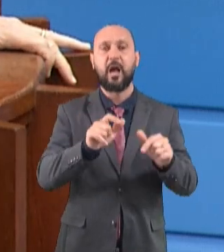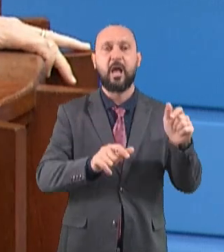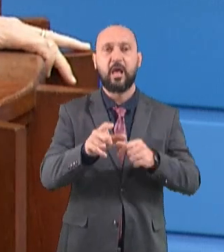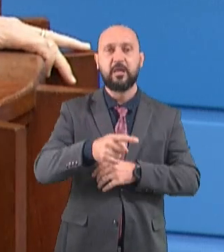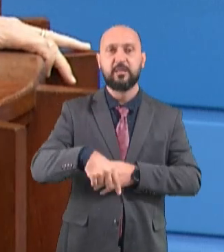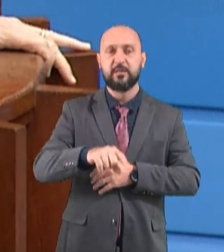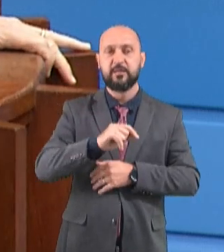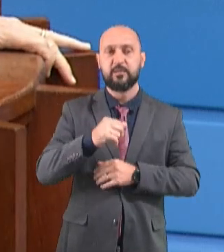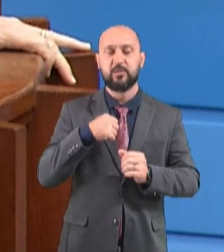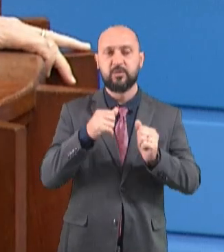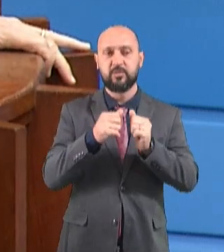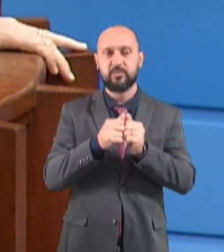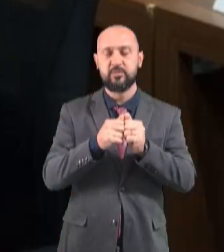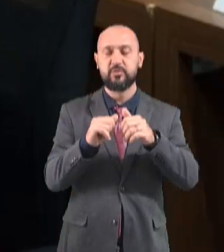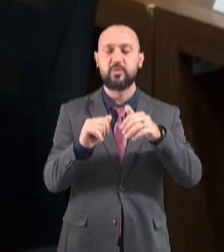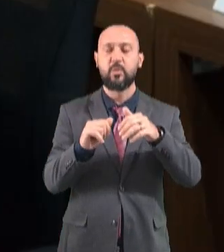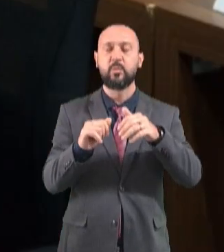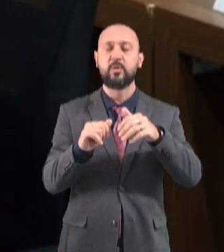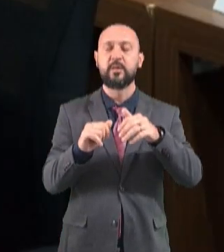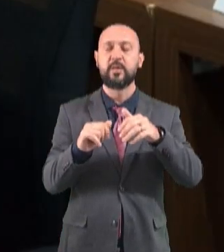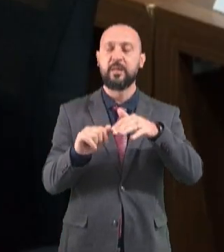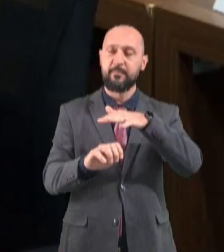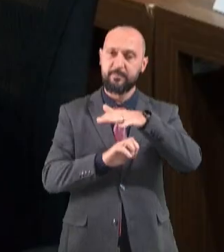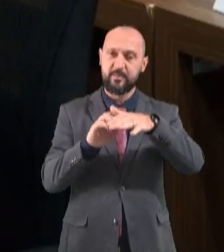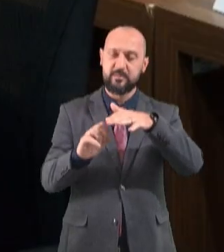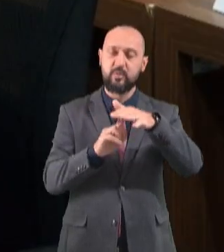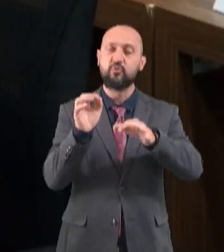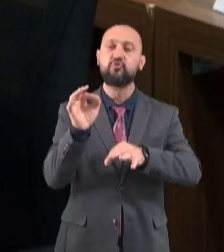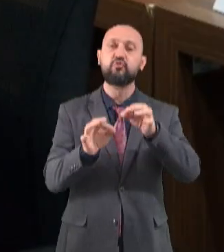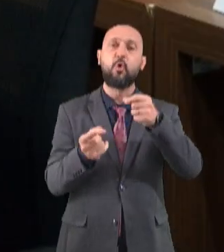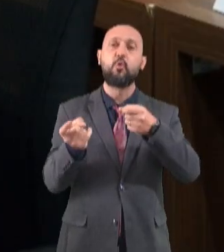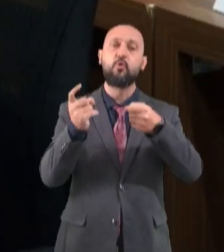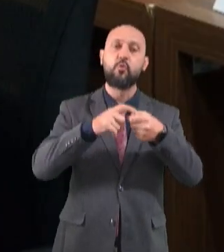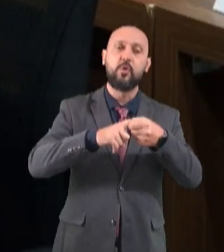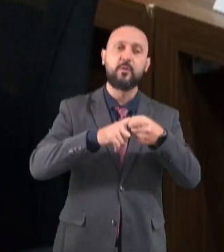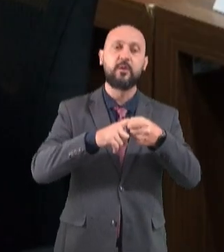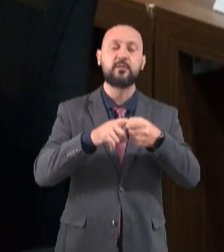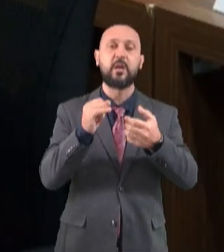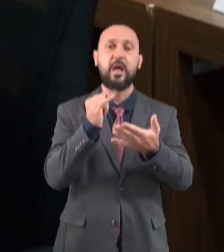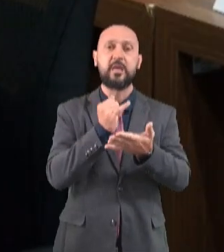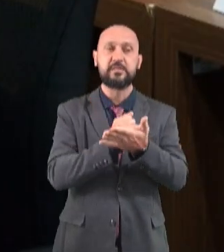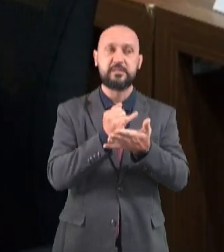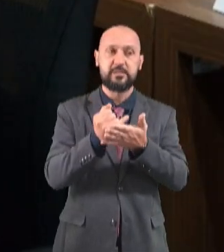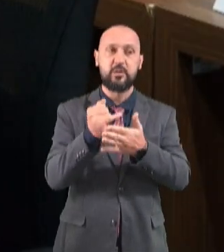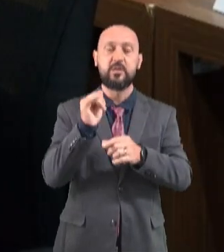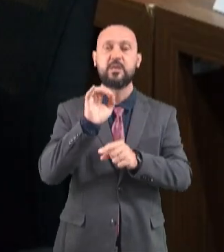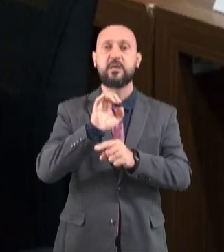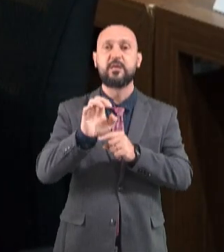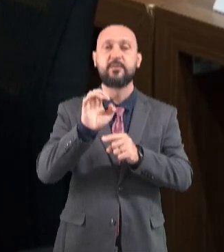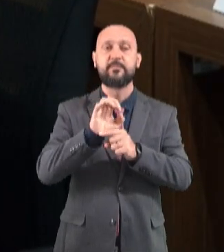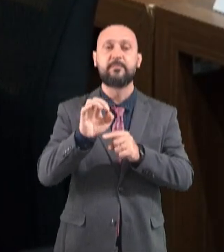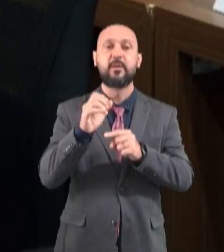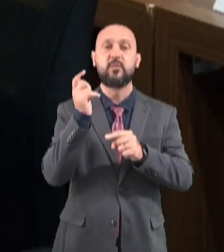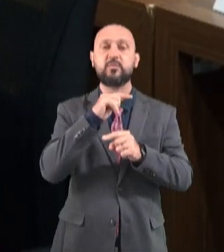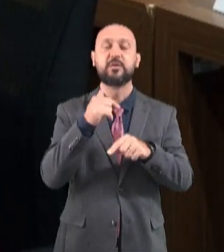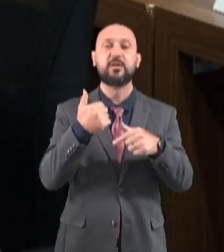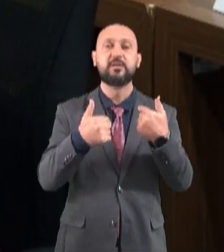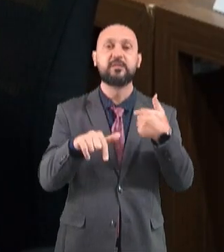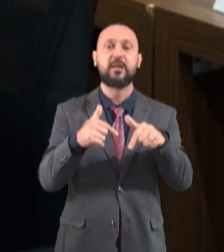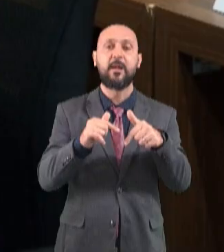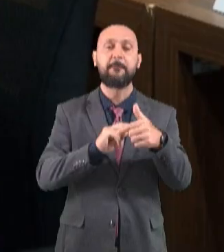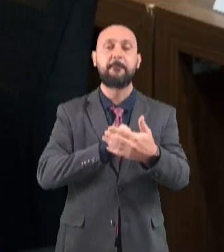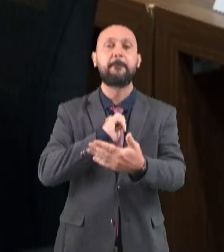que estão em recuperação judicial, elas estão usando a inscrição estadual para trabalhar